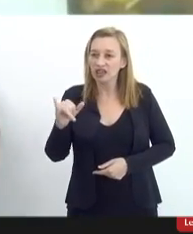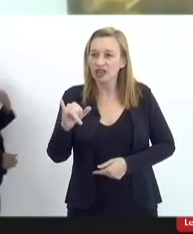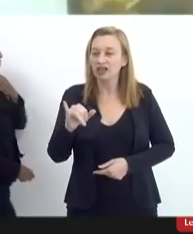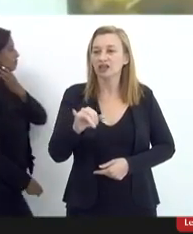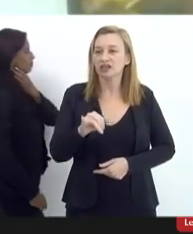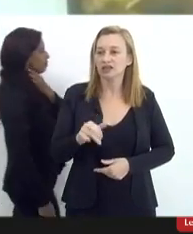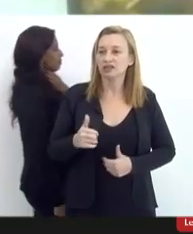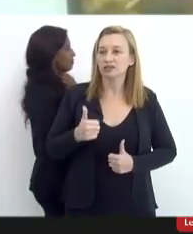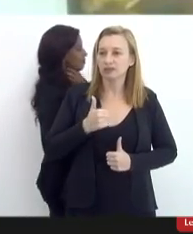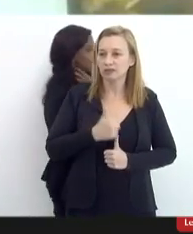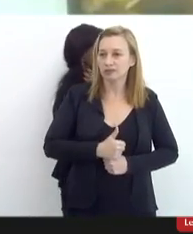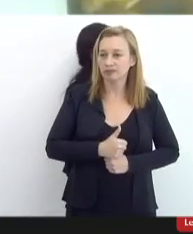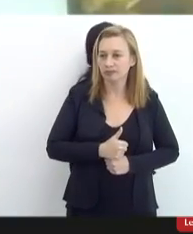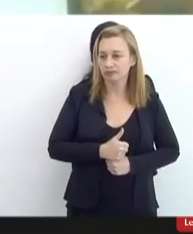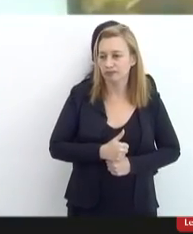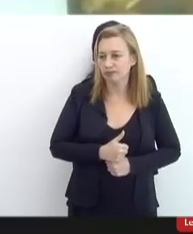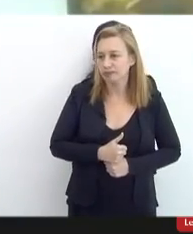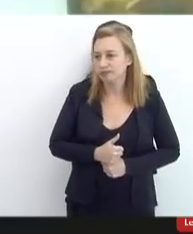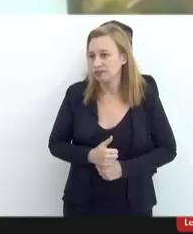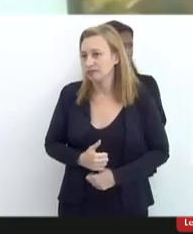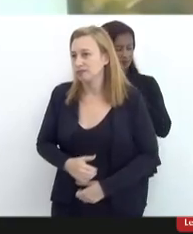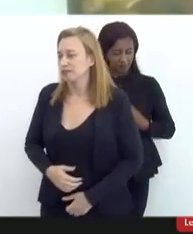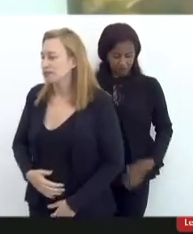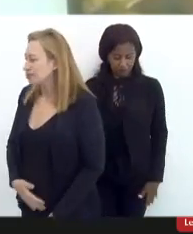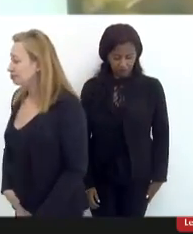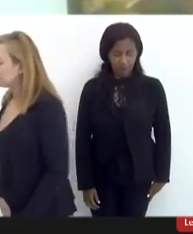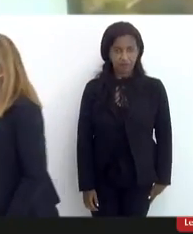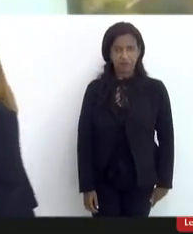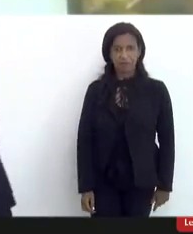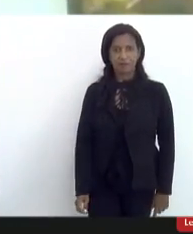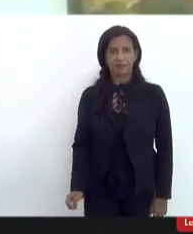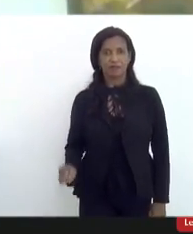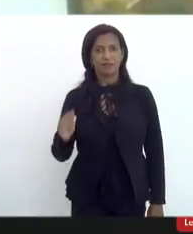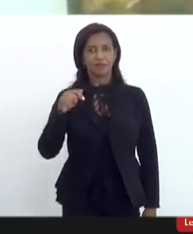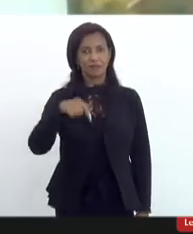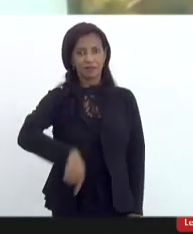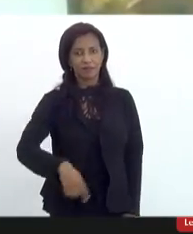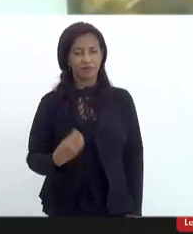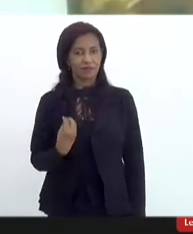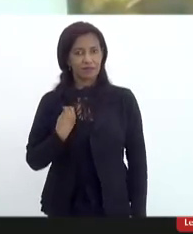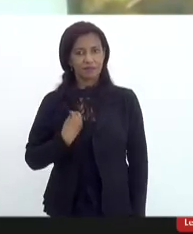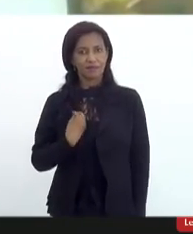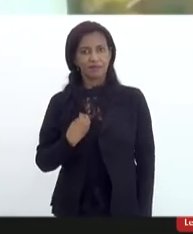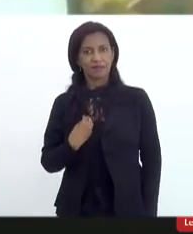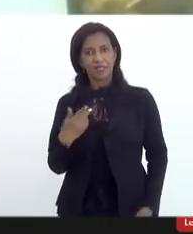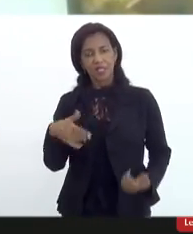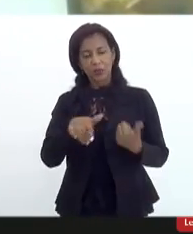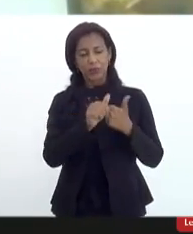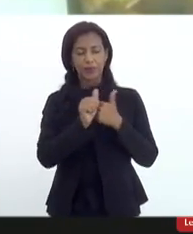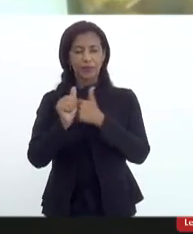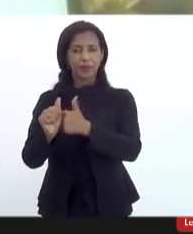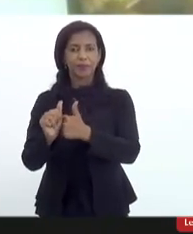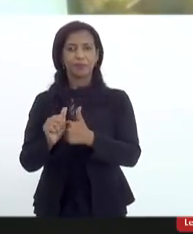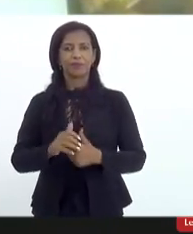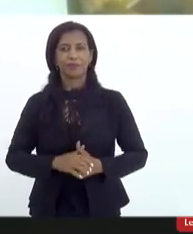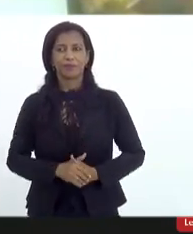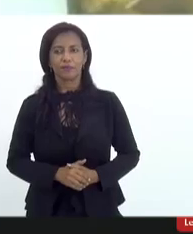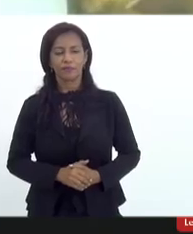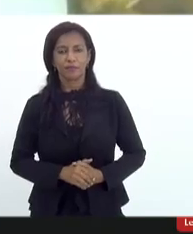é a ancestralidade de cada um, cada uma aqui presente, que nos acompanha.